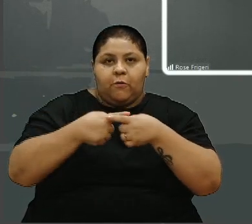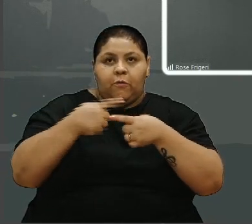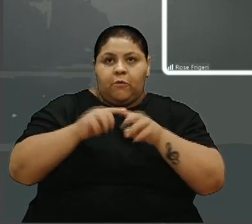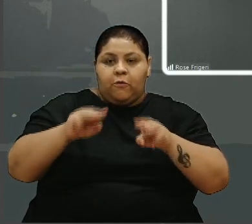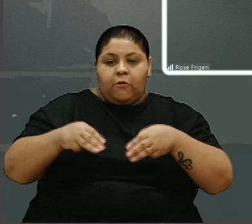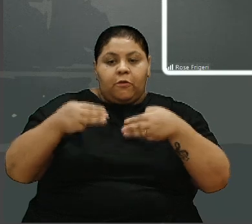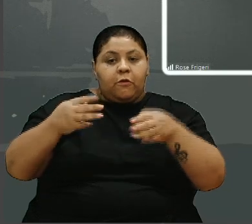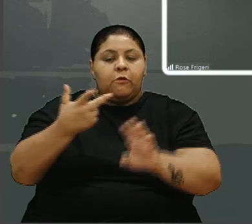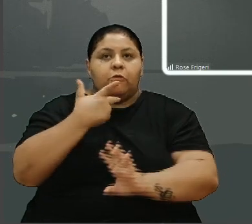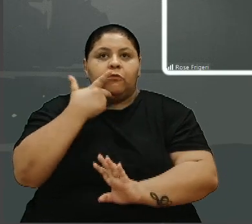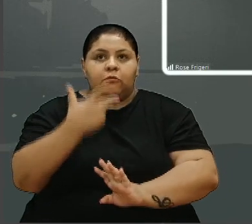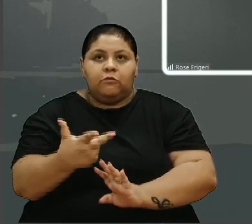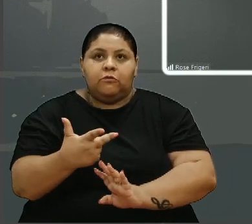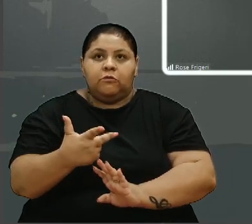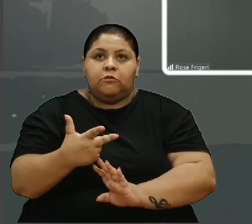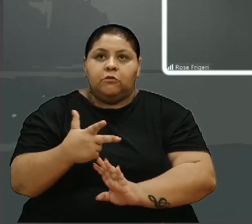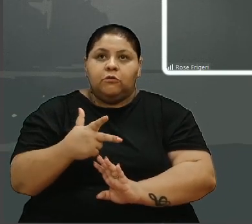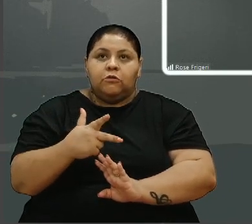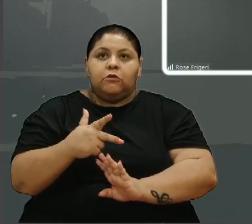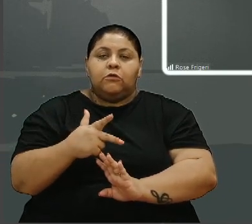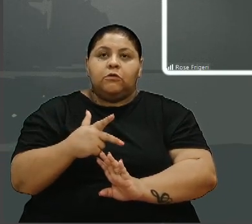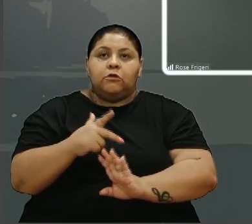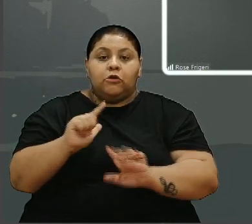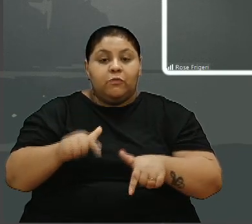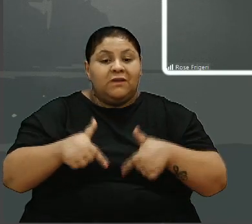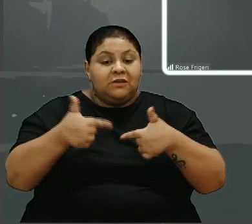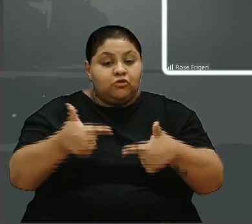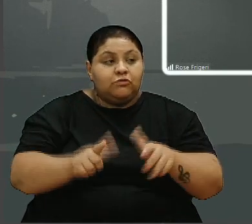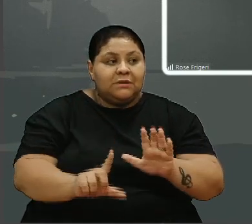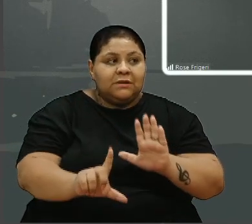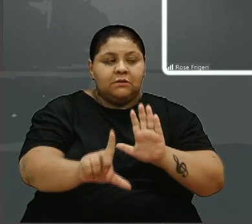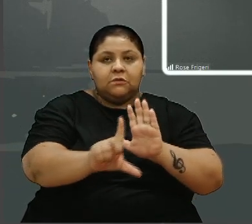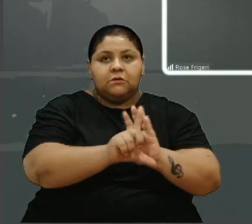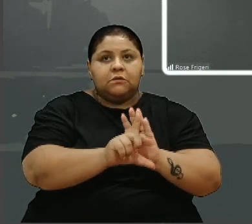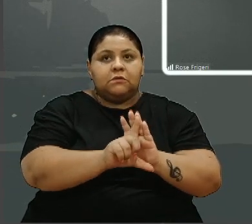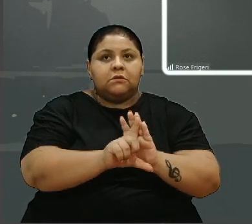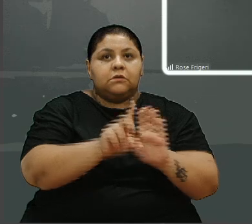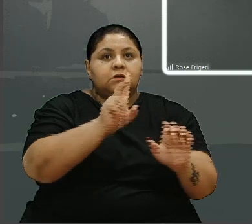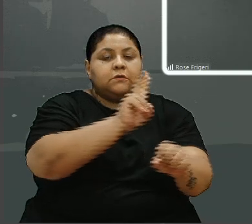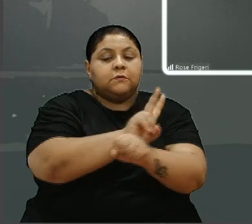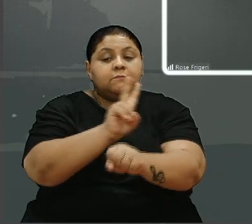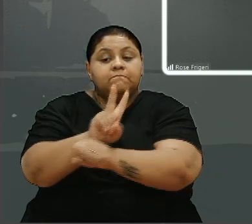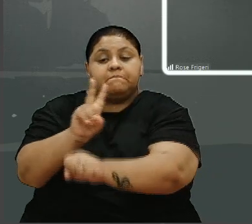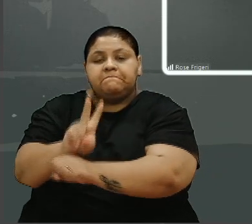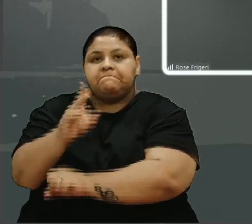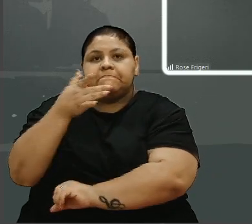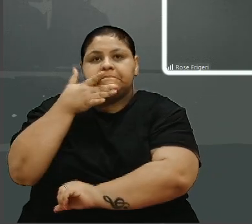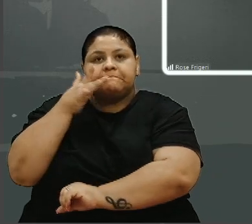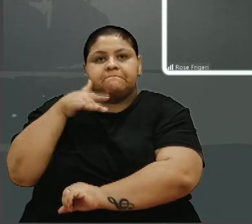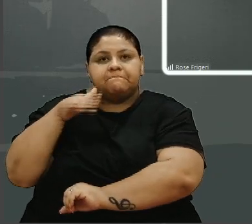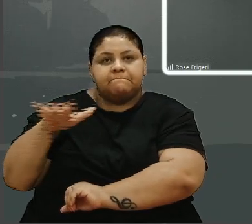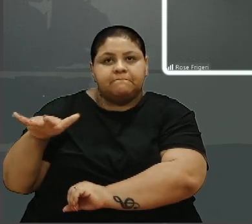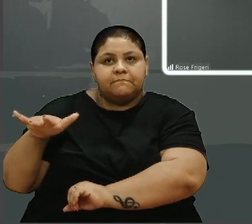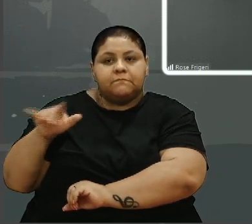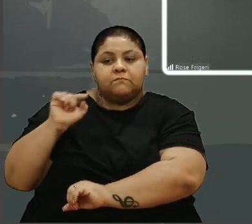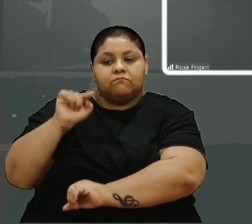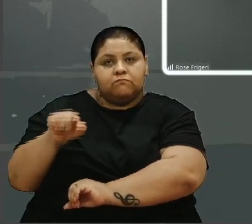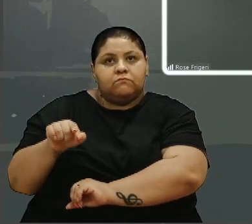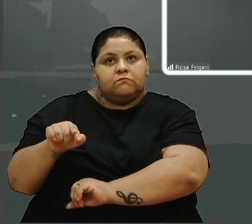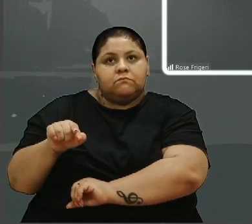moção fala dos procedimentos legais para cuidar da criança, entre